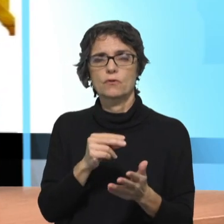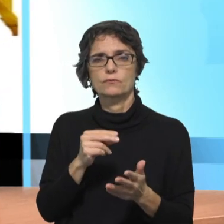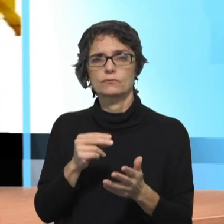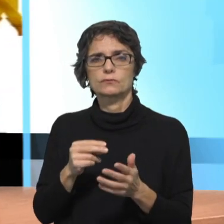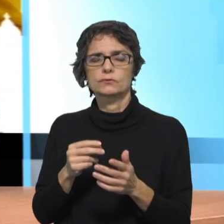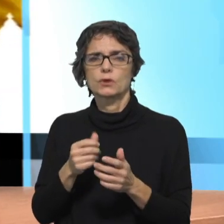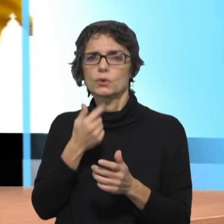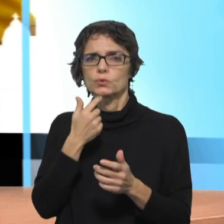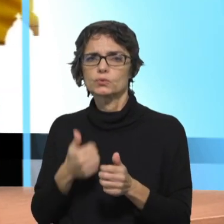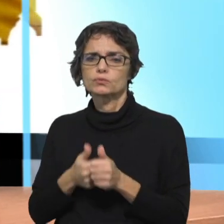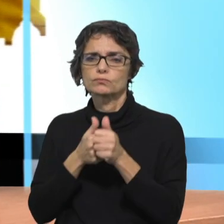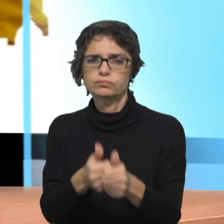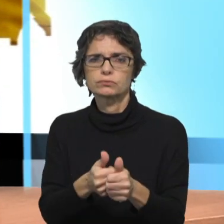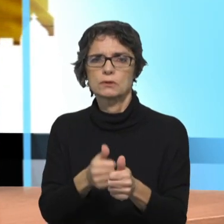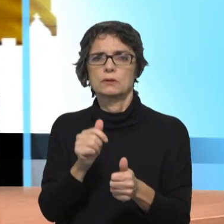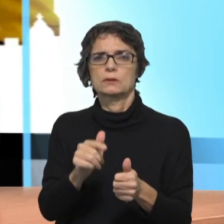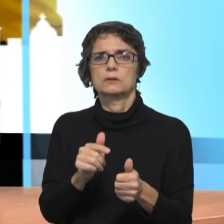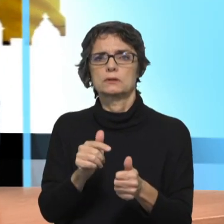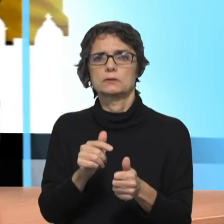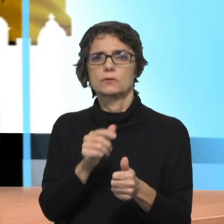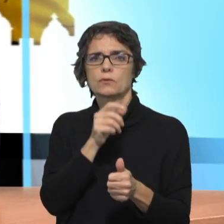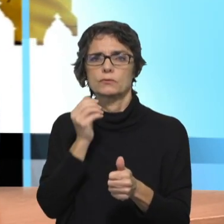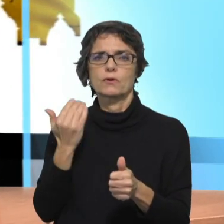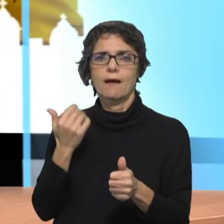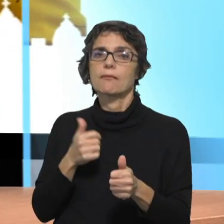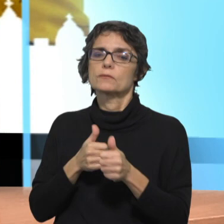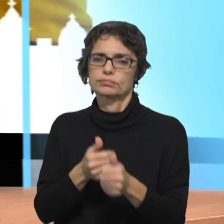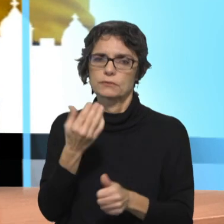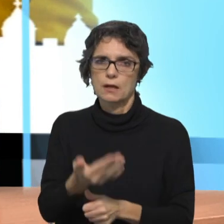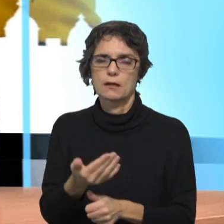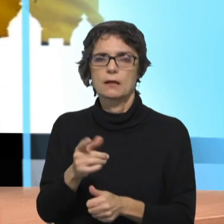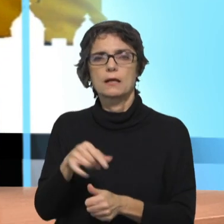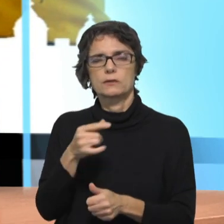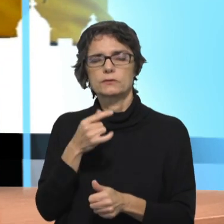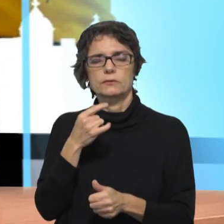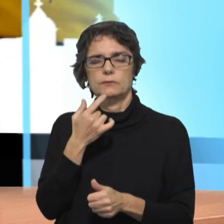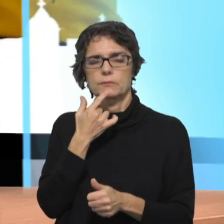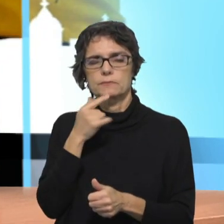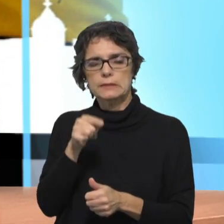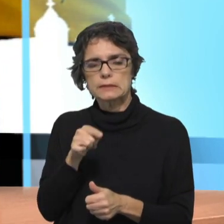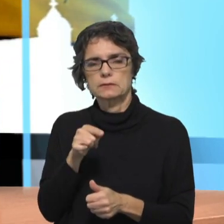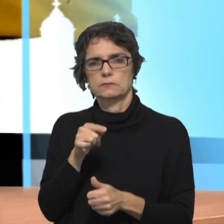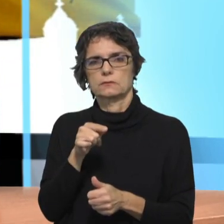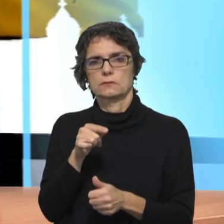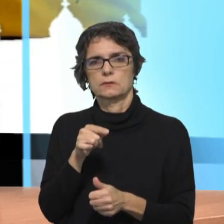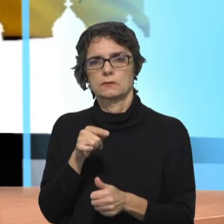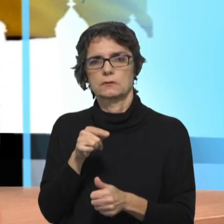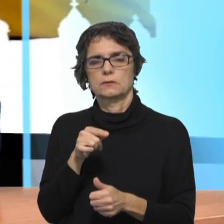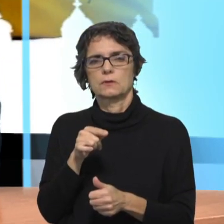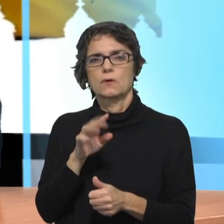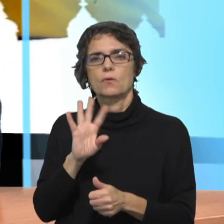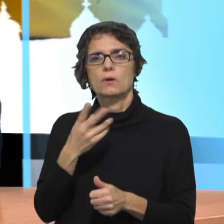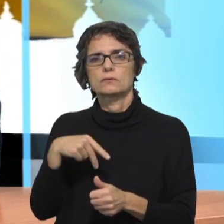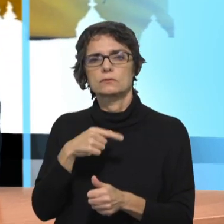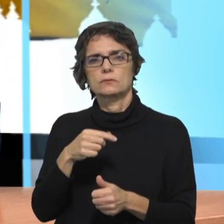É nesta ligação e nesta sincronização constante que nós temos que entender aquilo que lemos. Aliás, quando nós